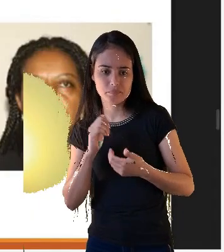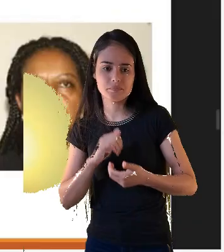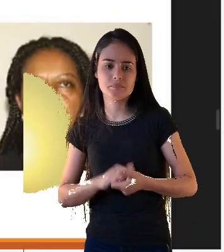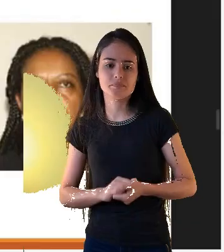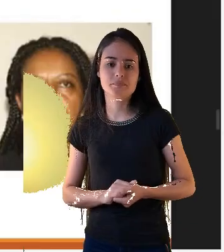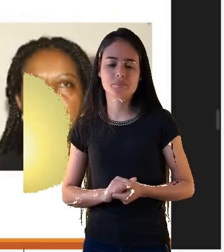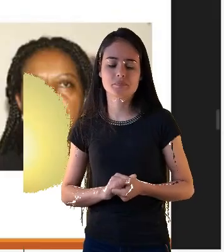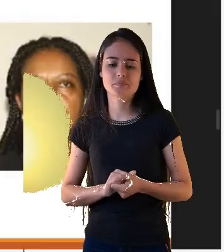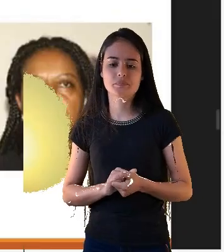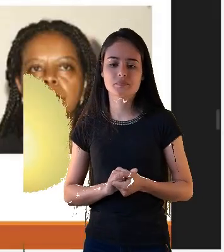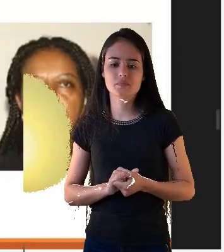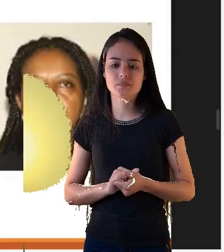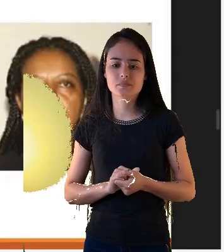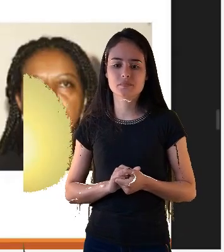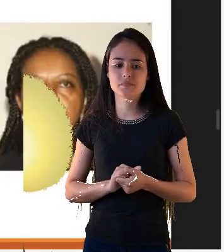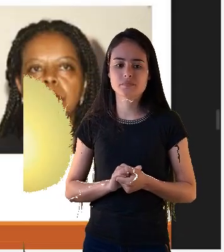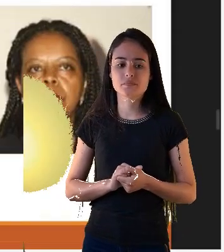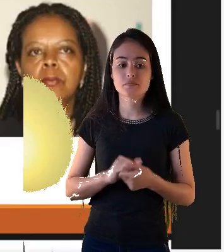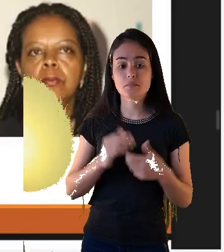Pode passar.